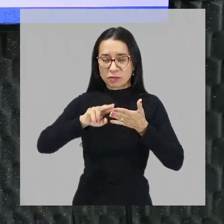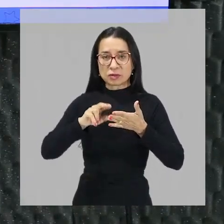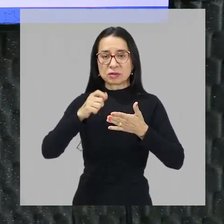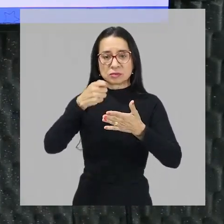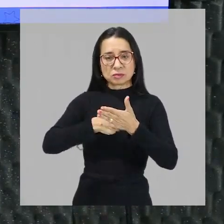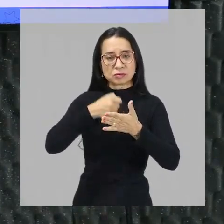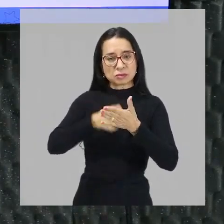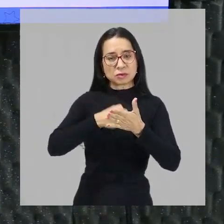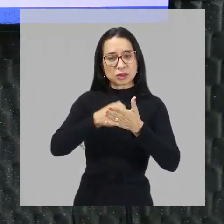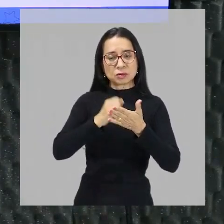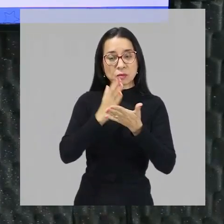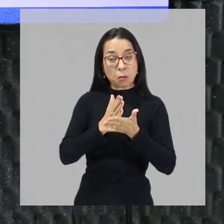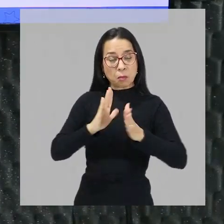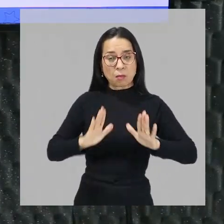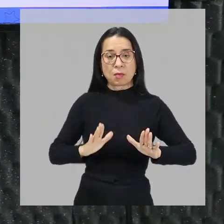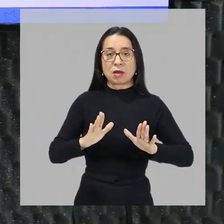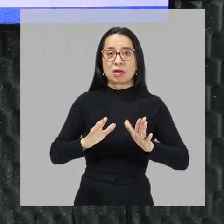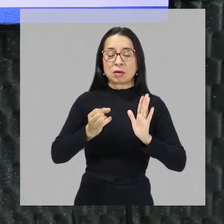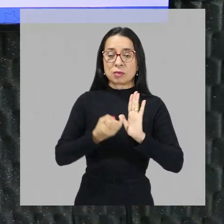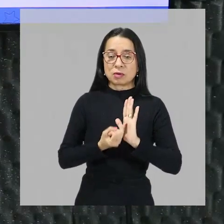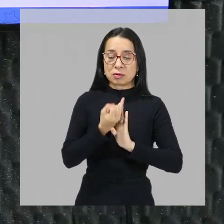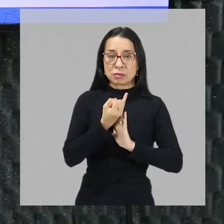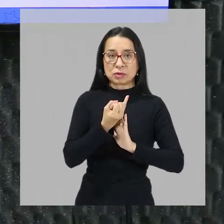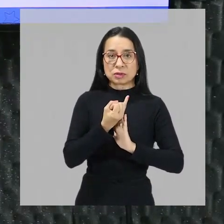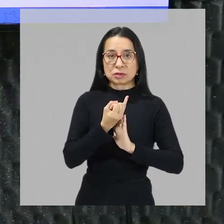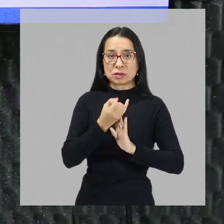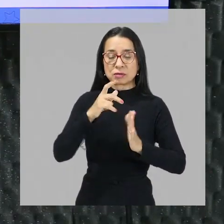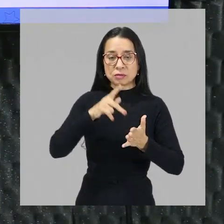inflação e acabou, na verdade,